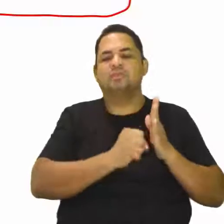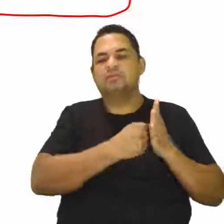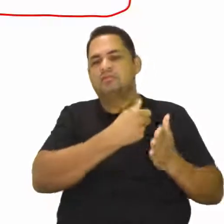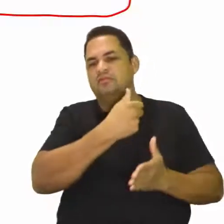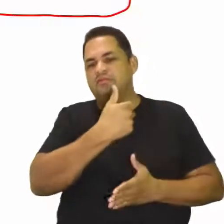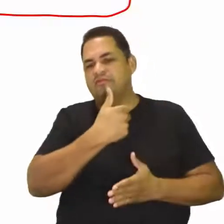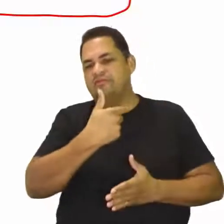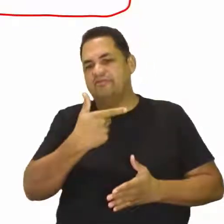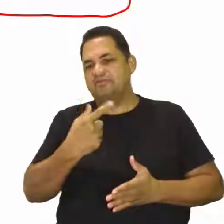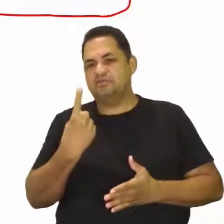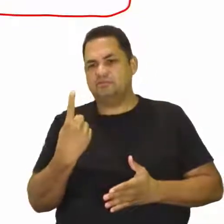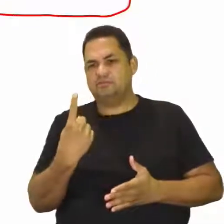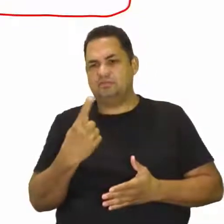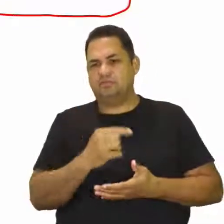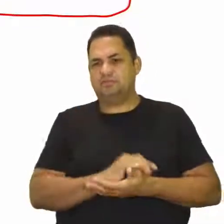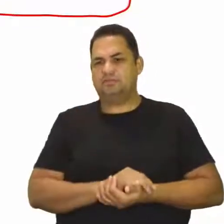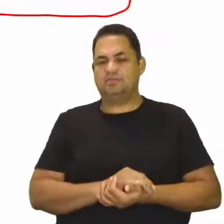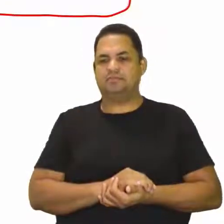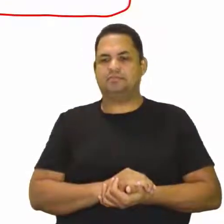É um conflito muito longo.